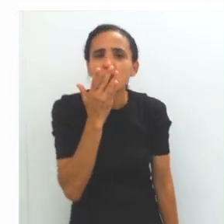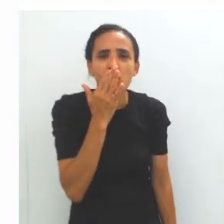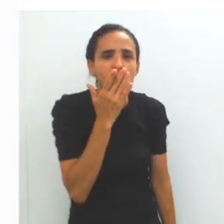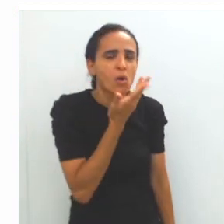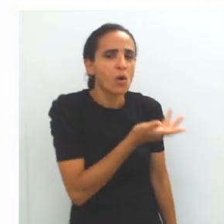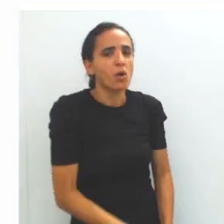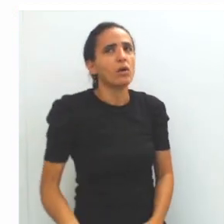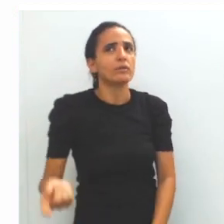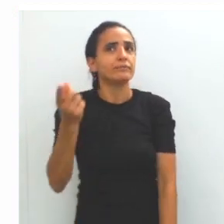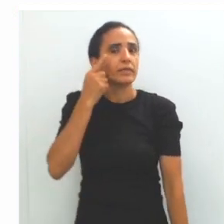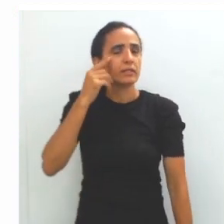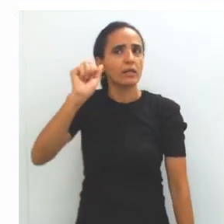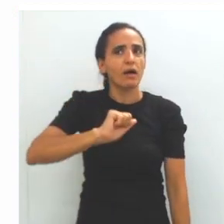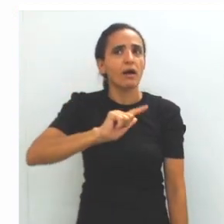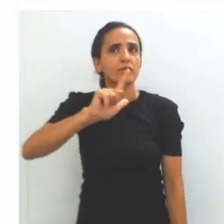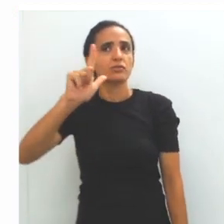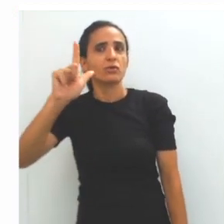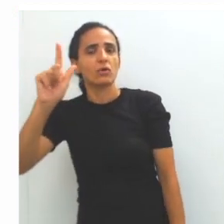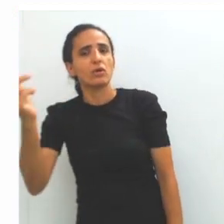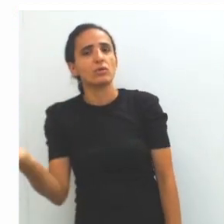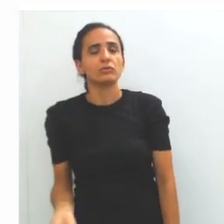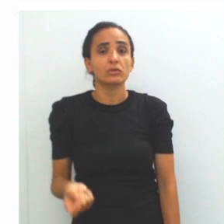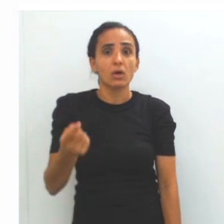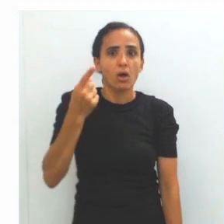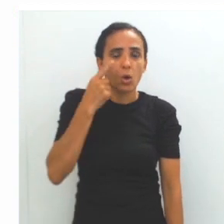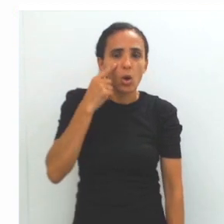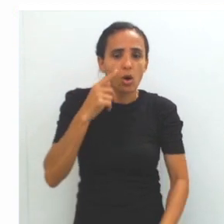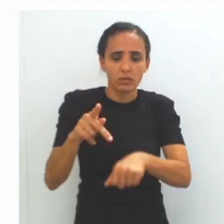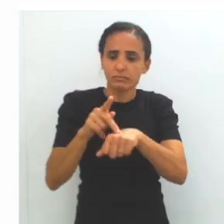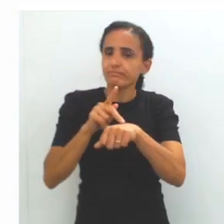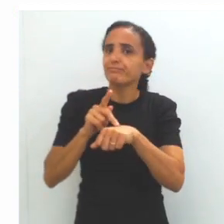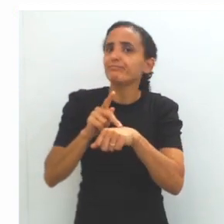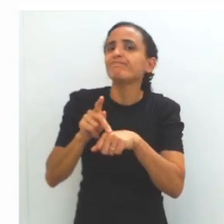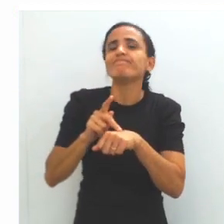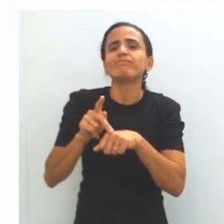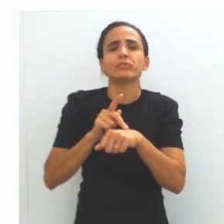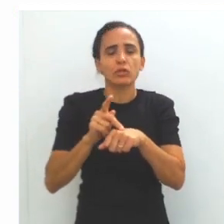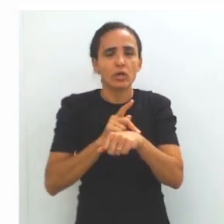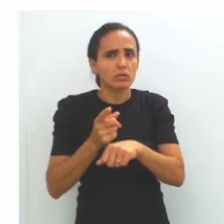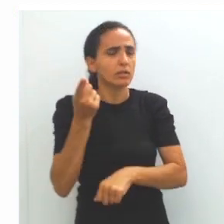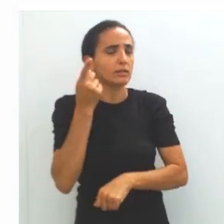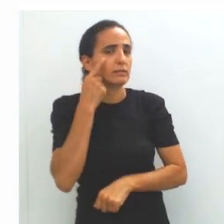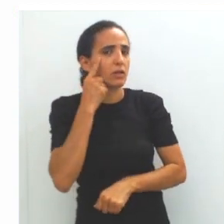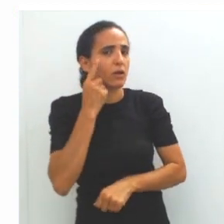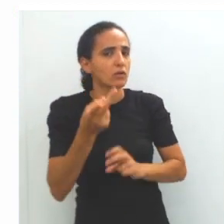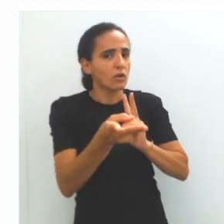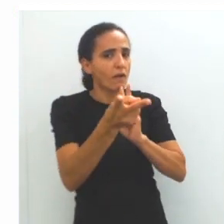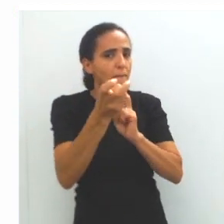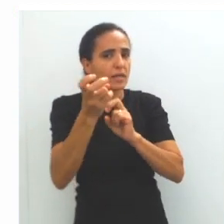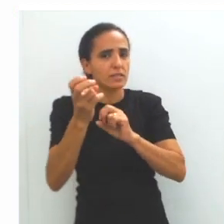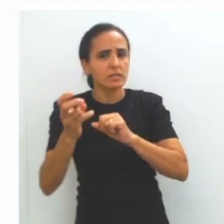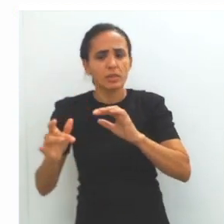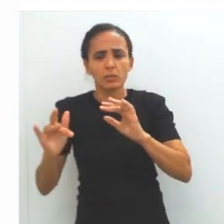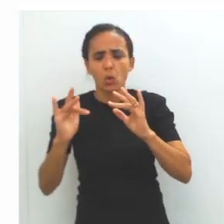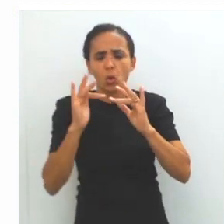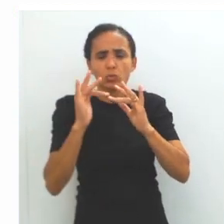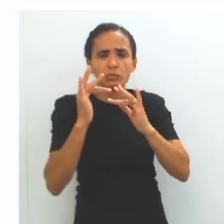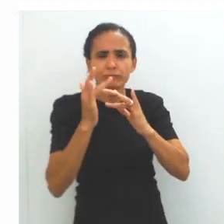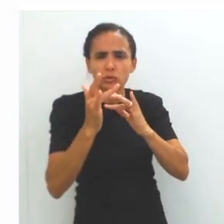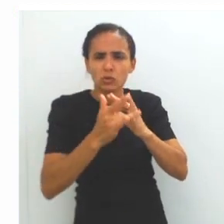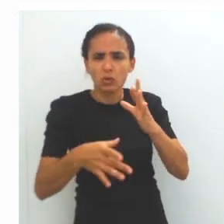a cor. Olhos azuis, olhos castanhos, olhos pretos. É na íris que existem células